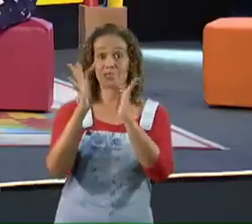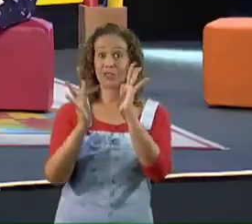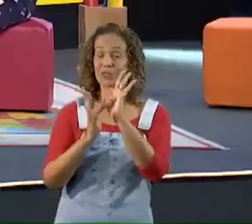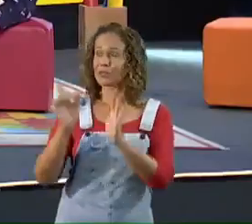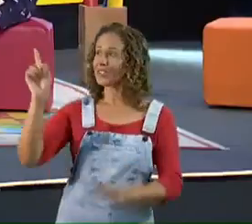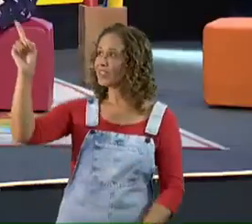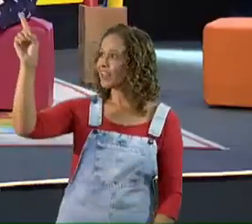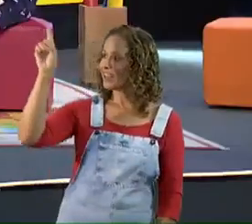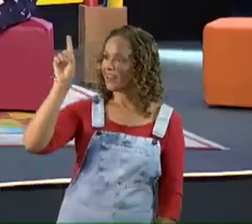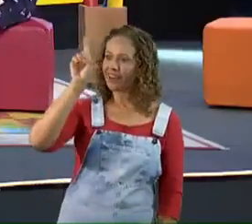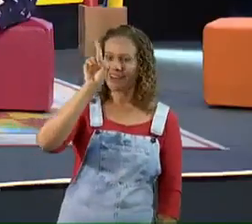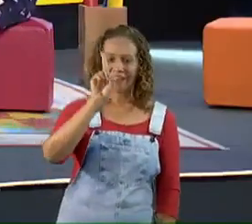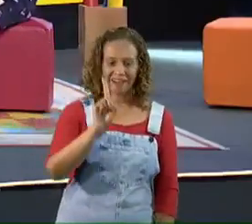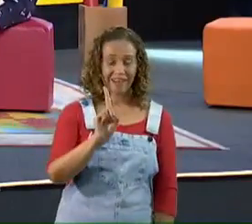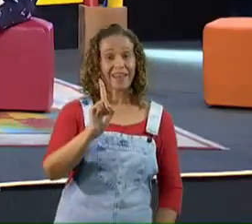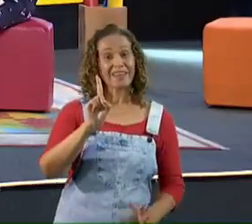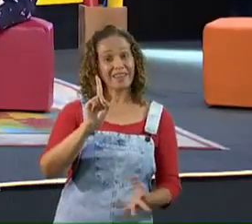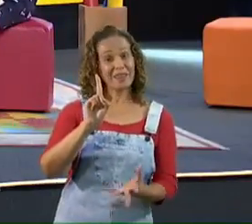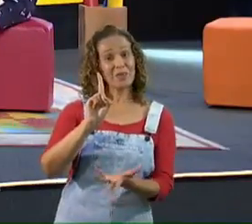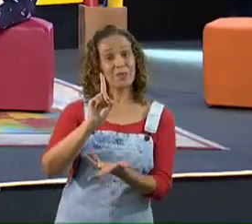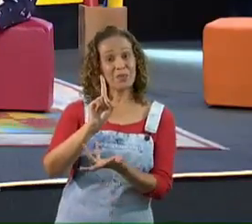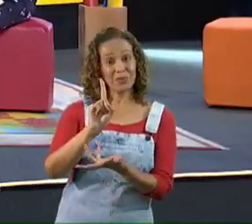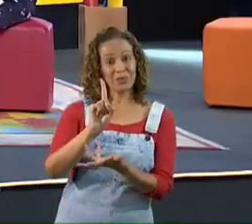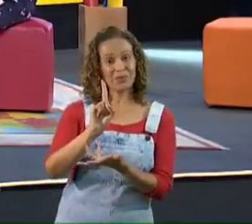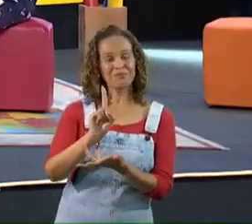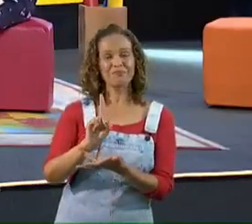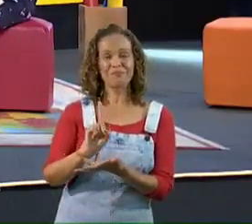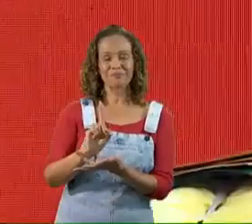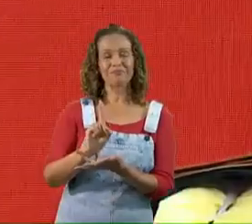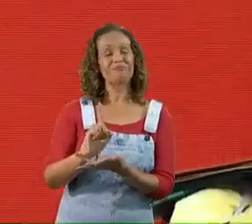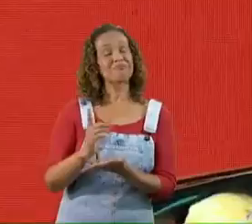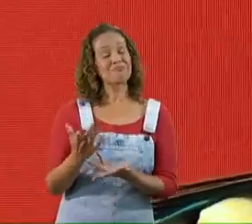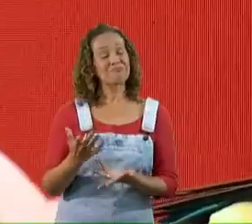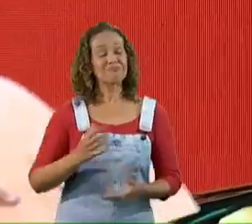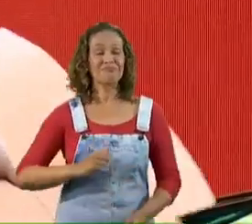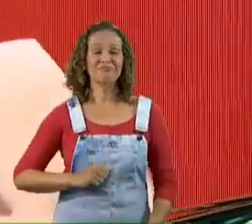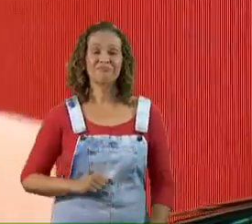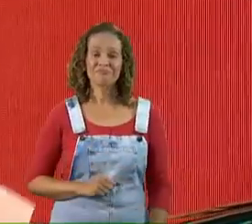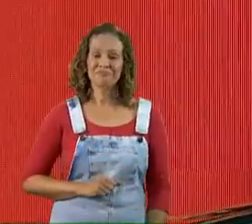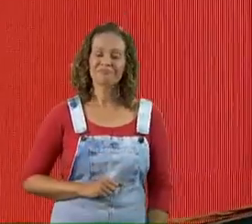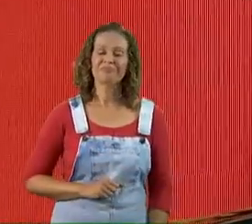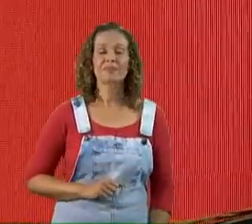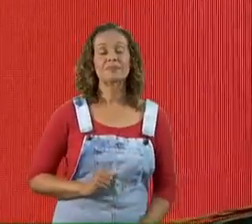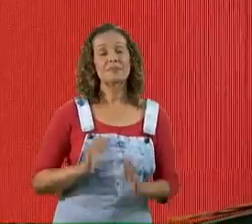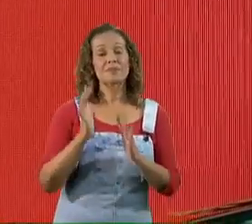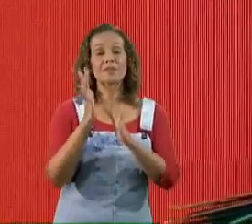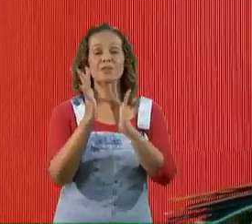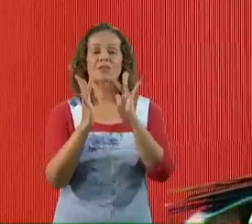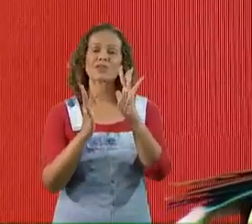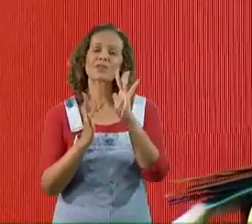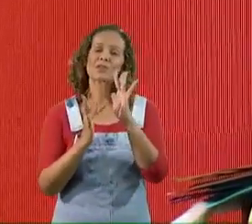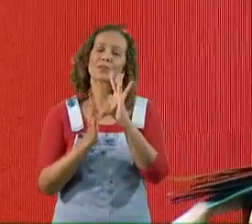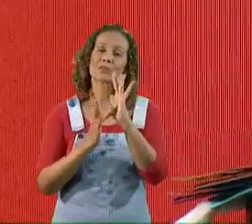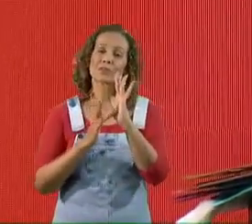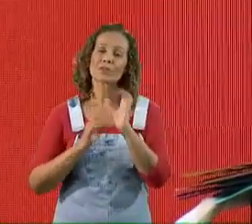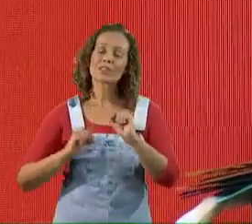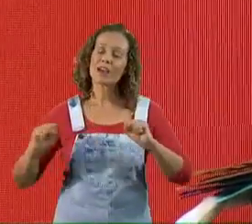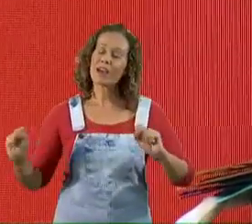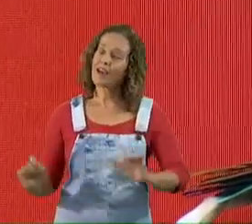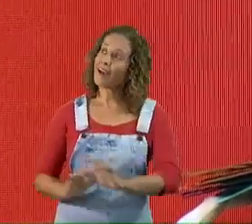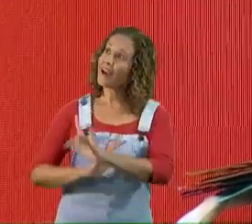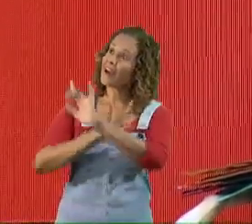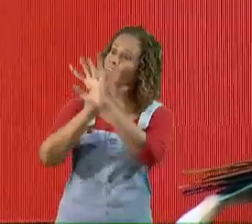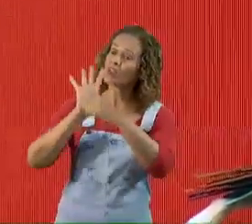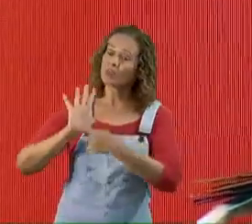é, crianças, Jesus veio a esse mundo. Ele veio para trazer a glória de Deus para